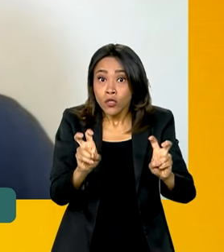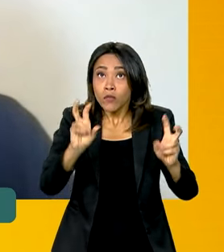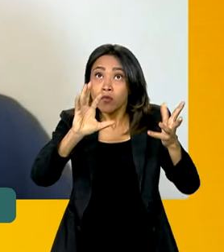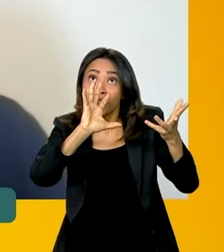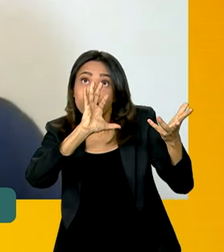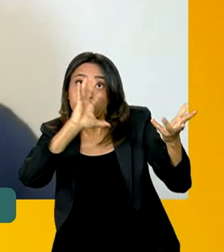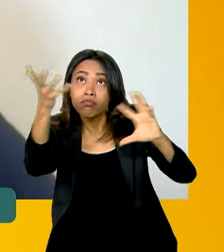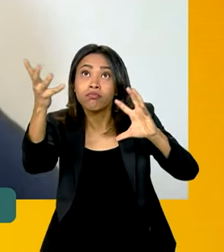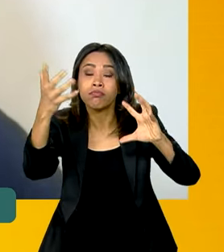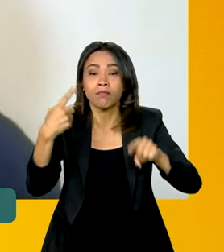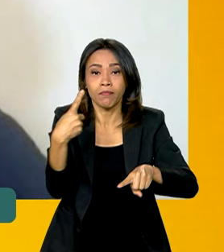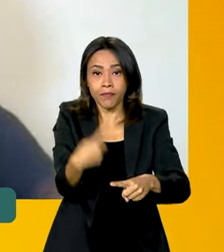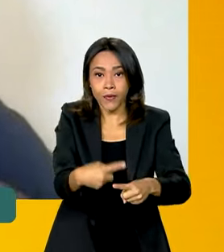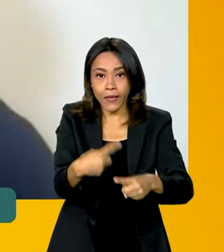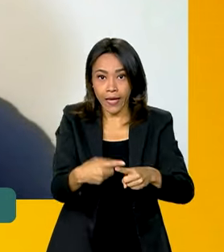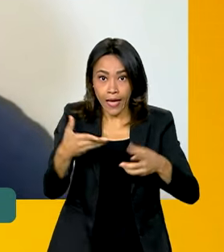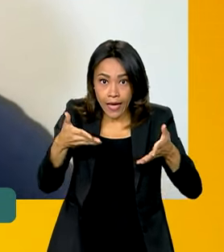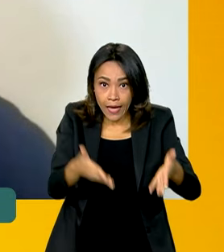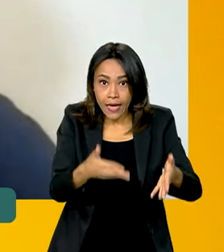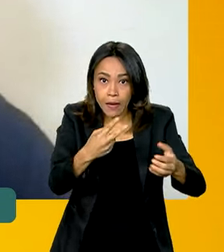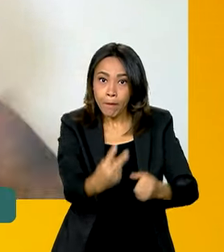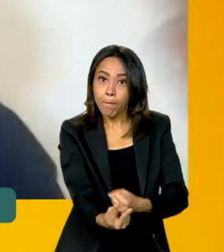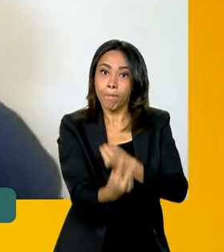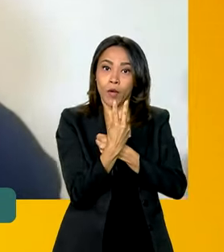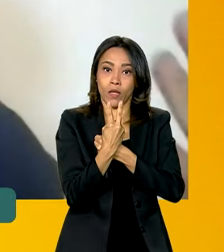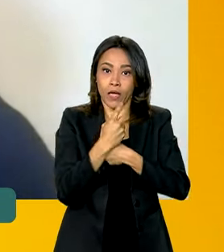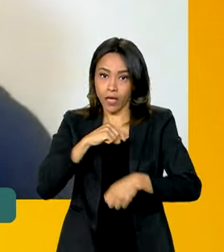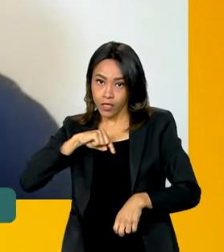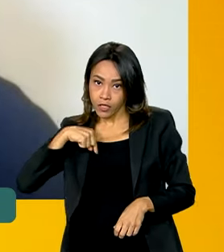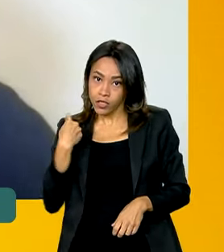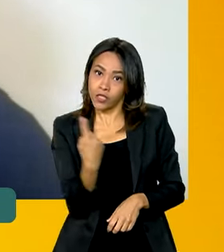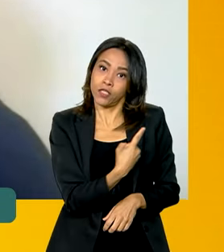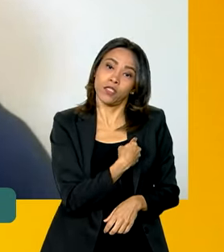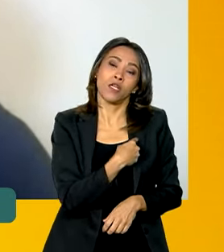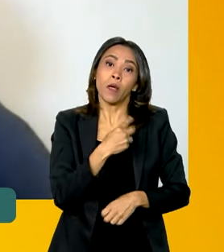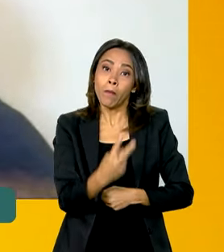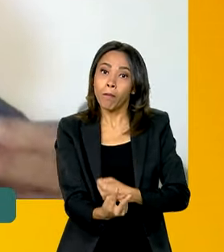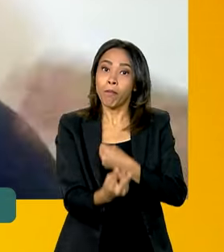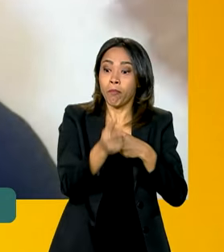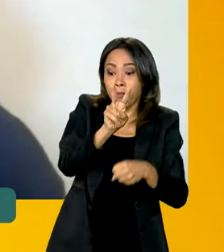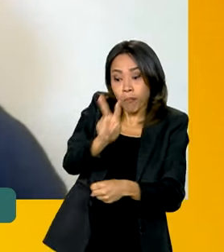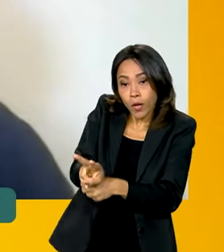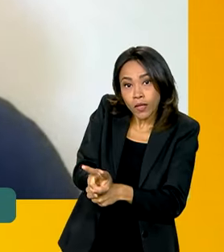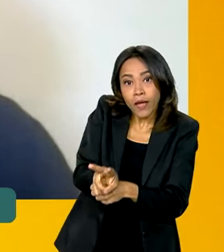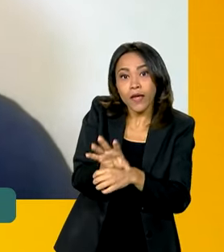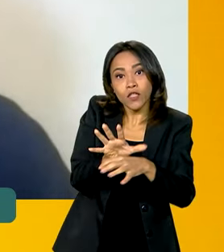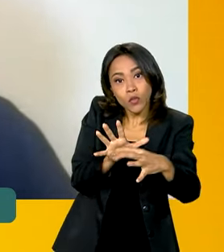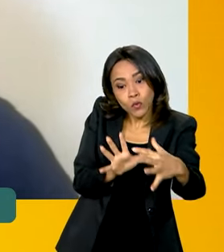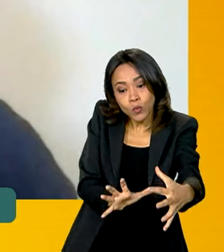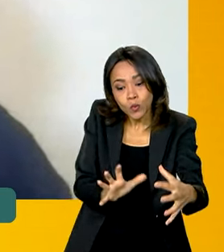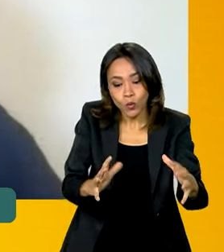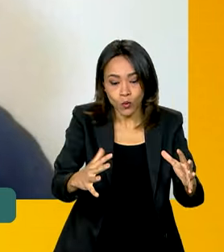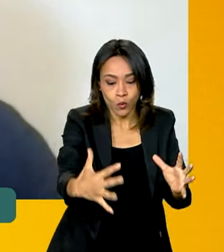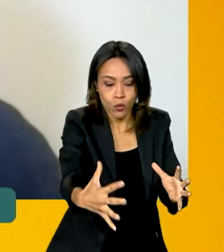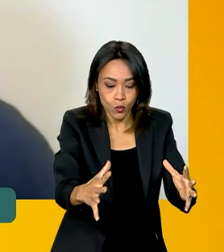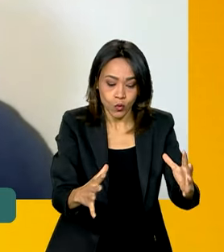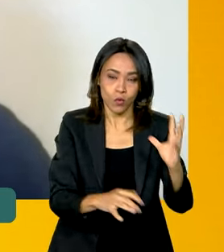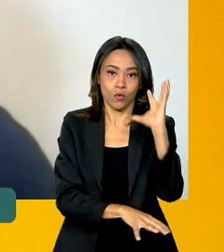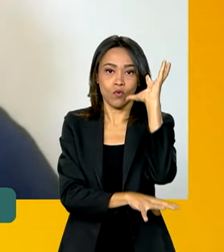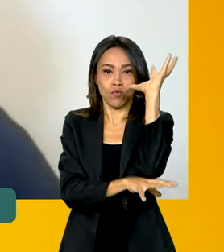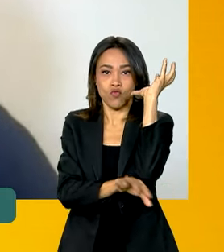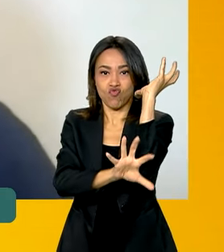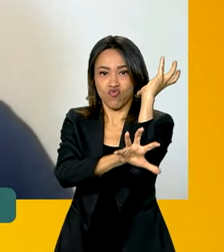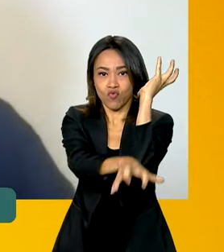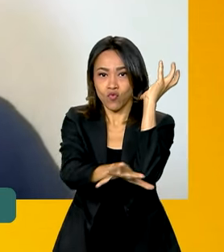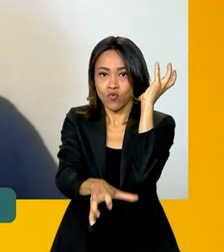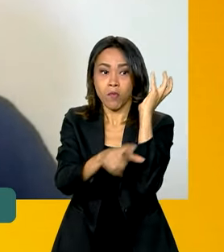clima, porque além deles nos protegerem, né, as áreas que têm manguezais são as mais protegidas do avanço do